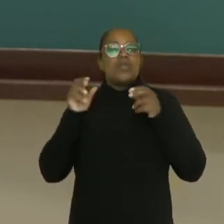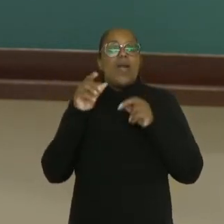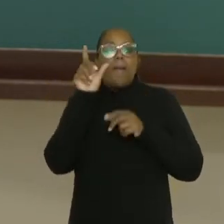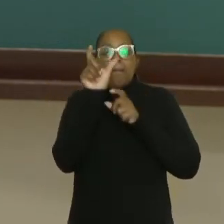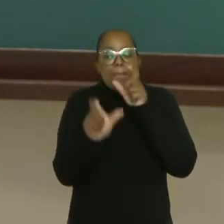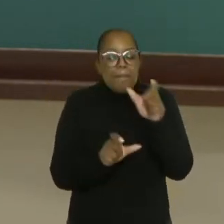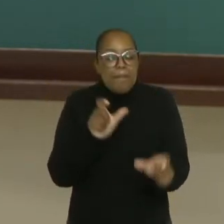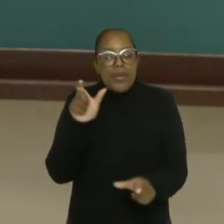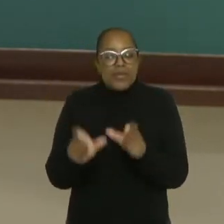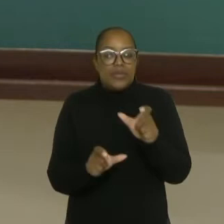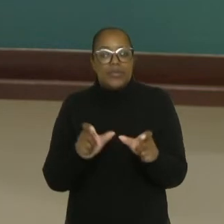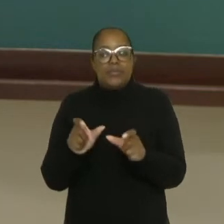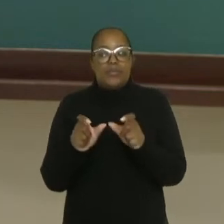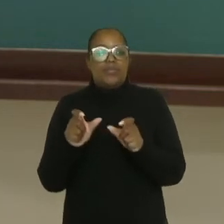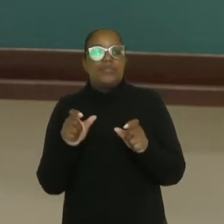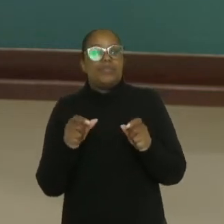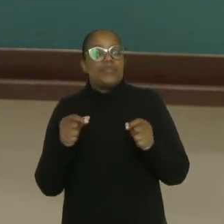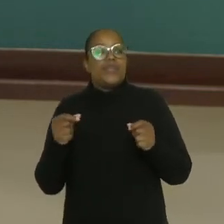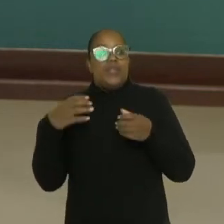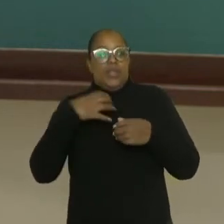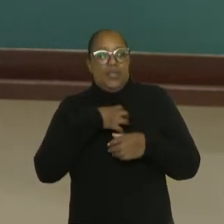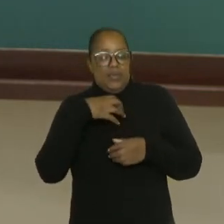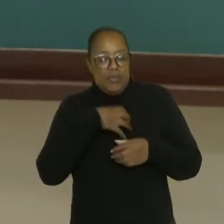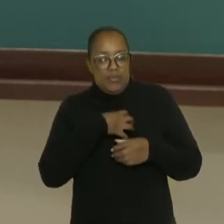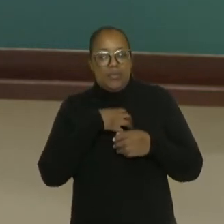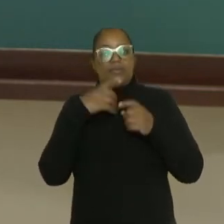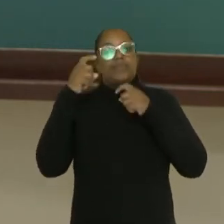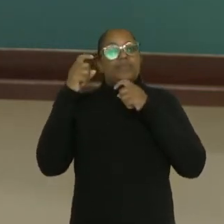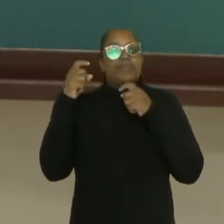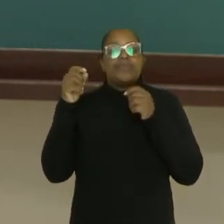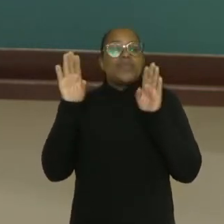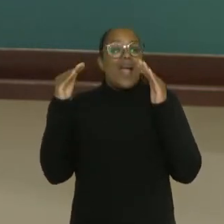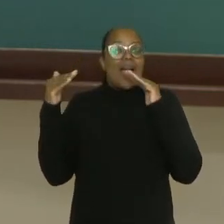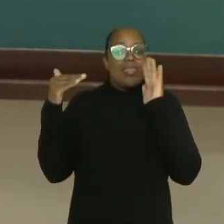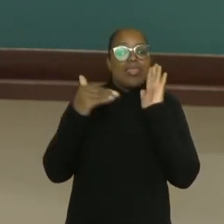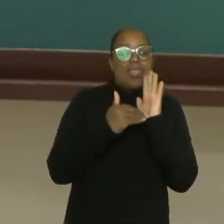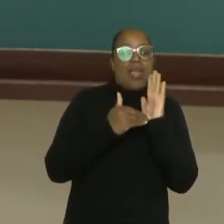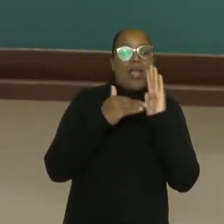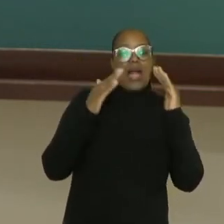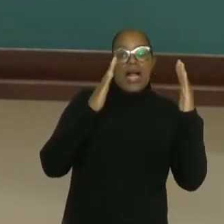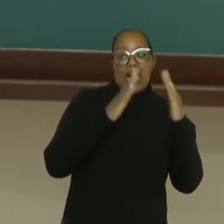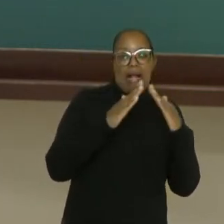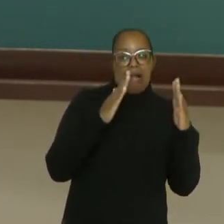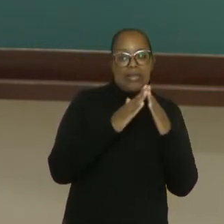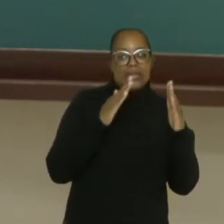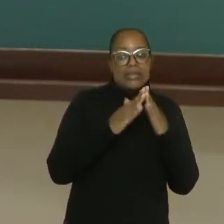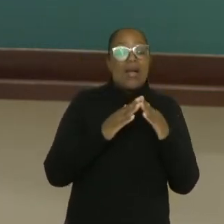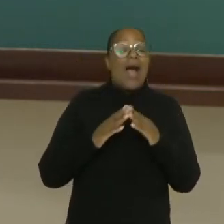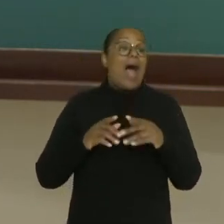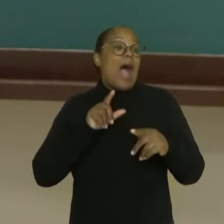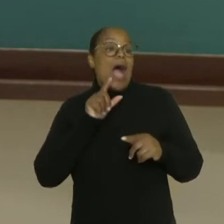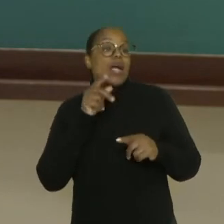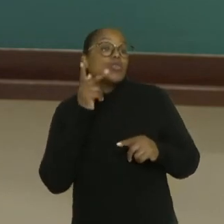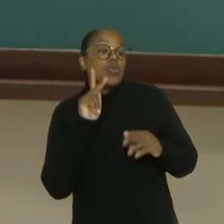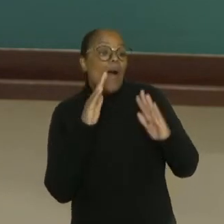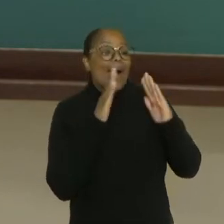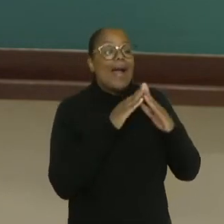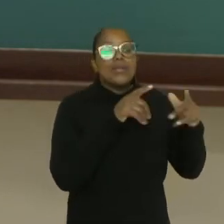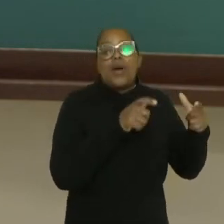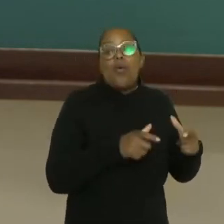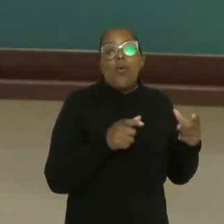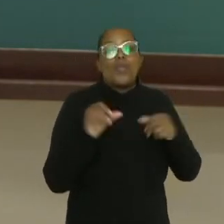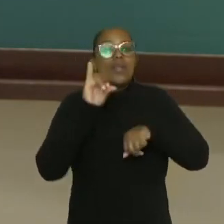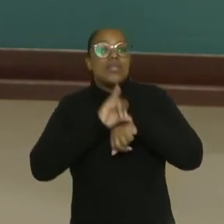com diferenças então que vão de gênero até local de residência, qual é a condição da minha casa, né? Quais são as minhas